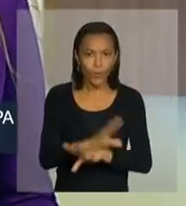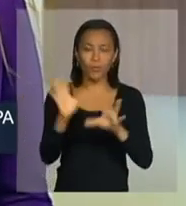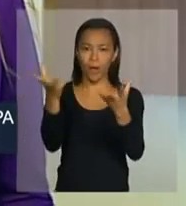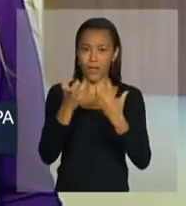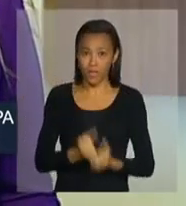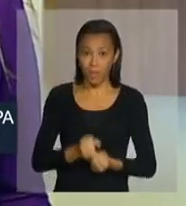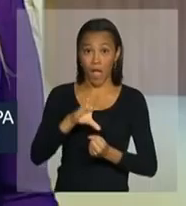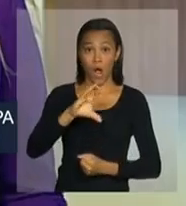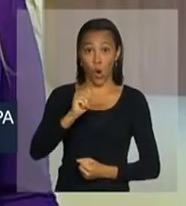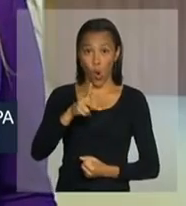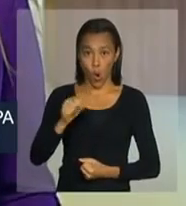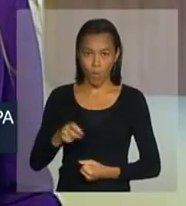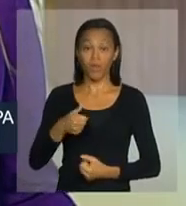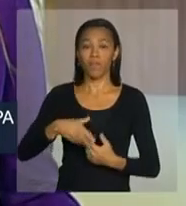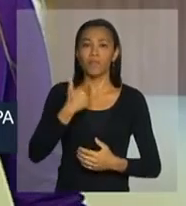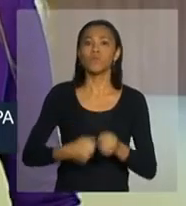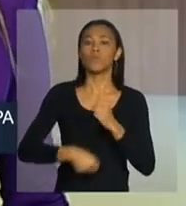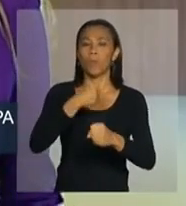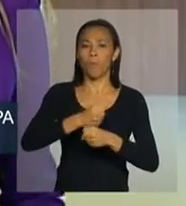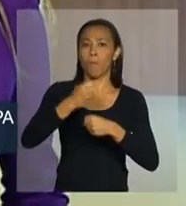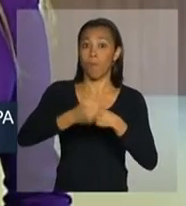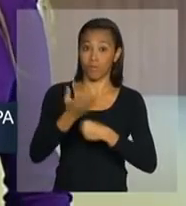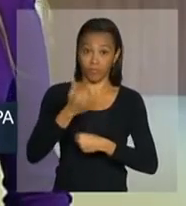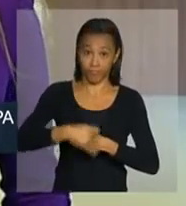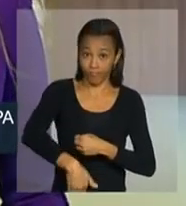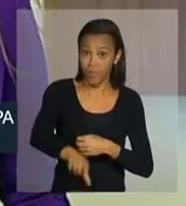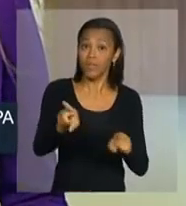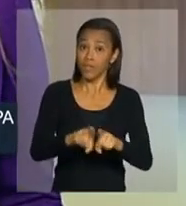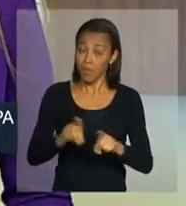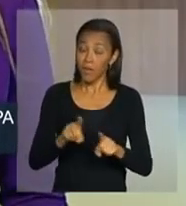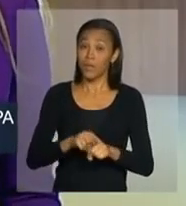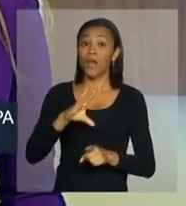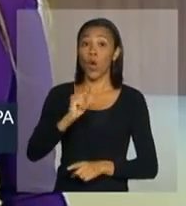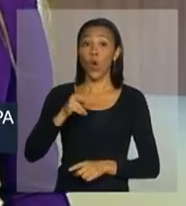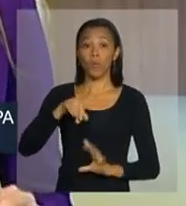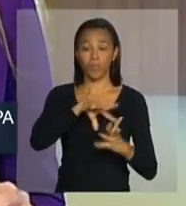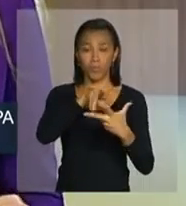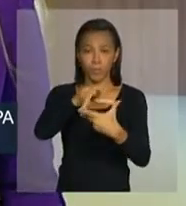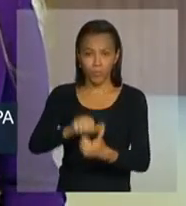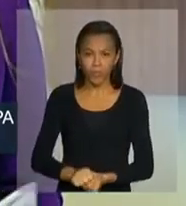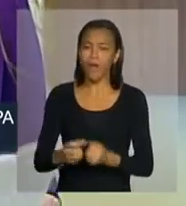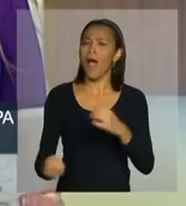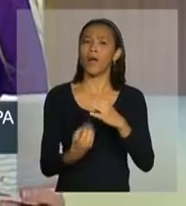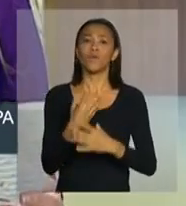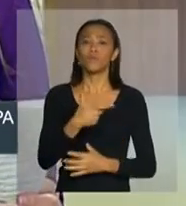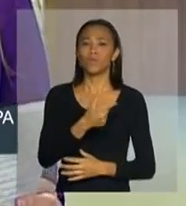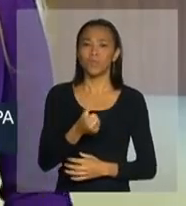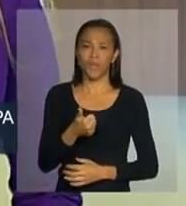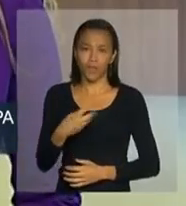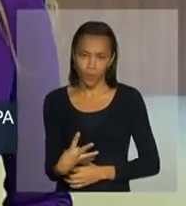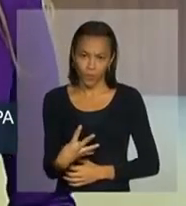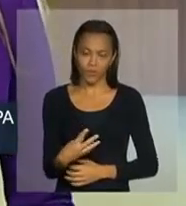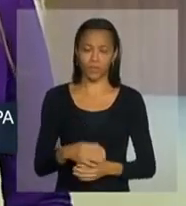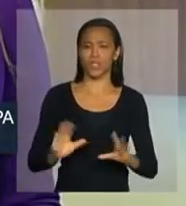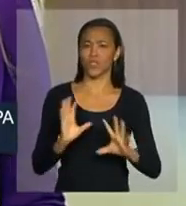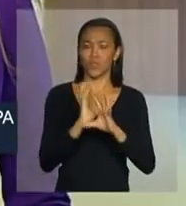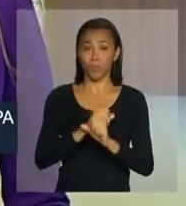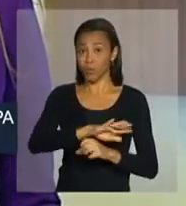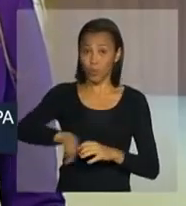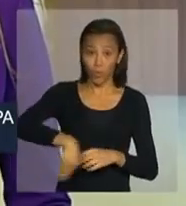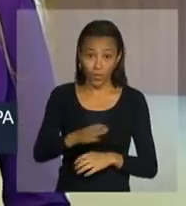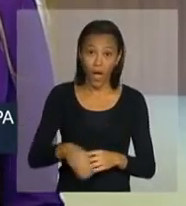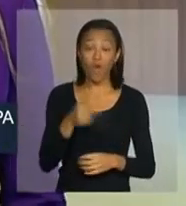Confederações, que vai ser realizada no ano que vem, e também pra Copa do Mundo, que vai acontecer em 2014. No total,